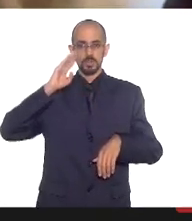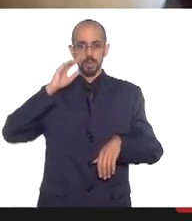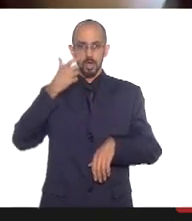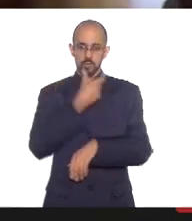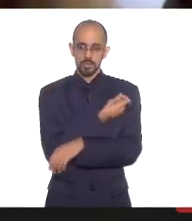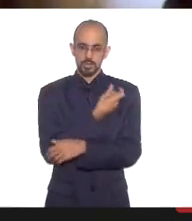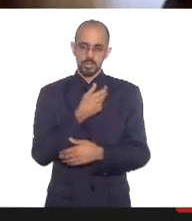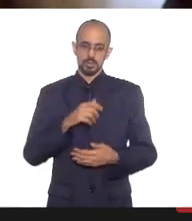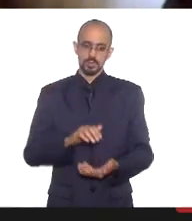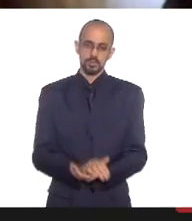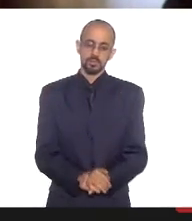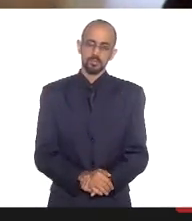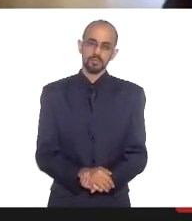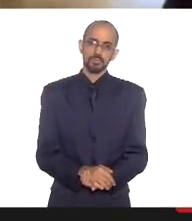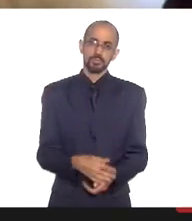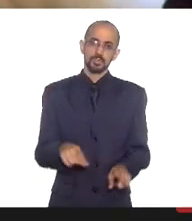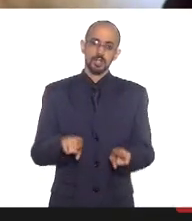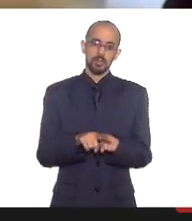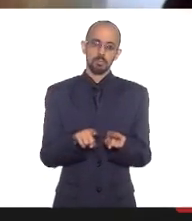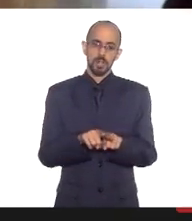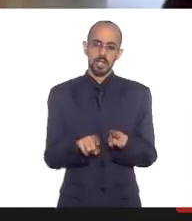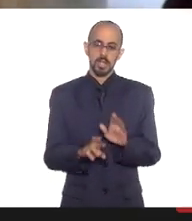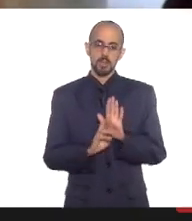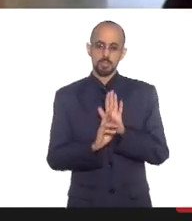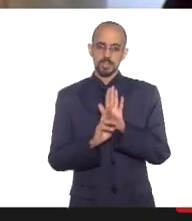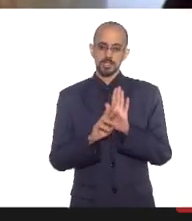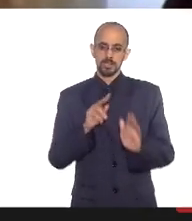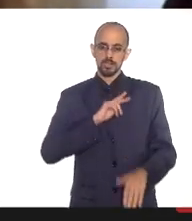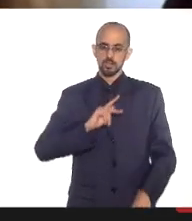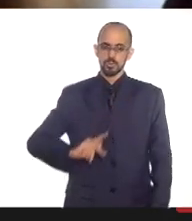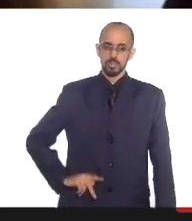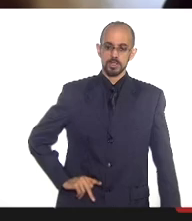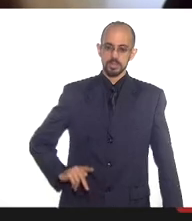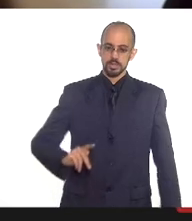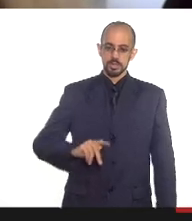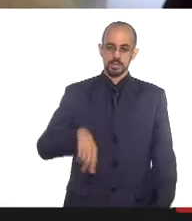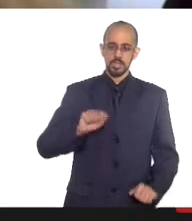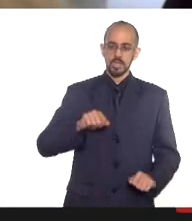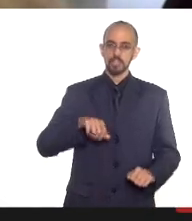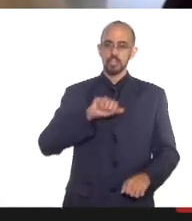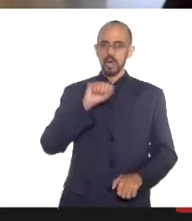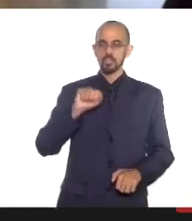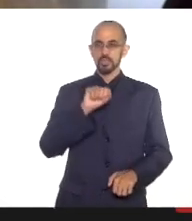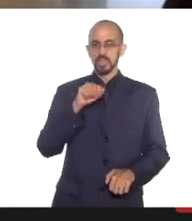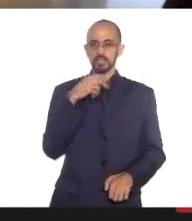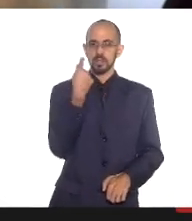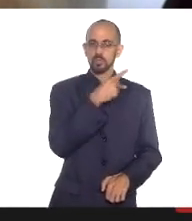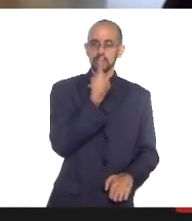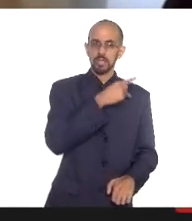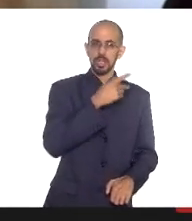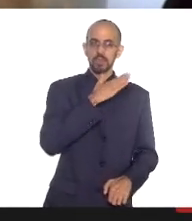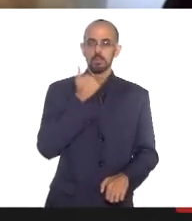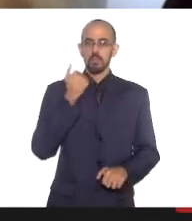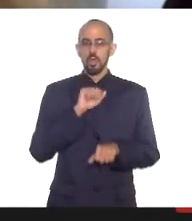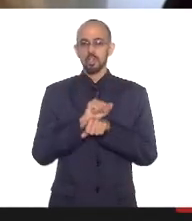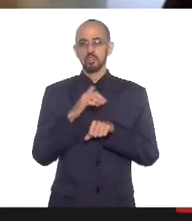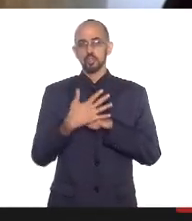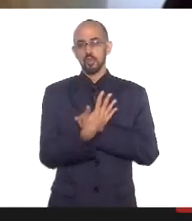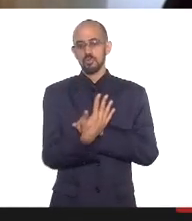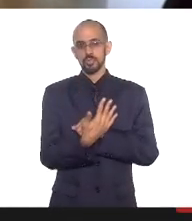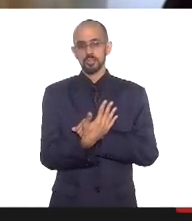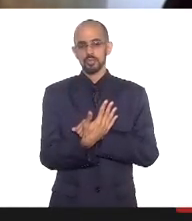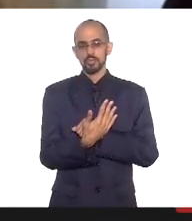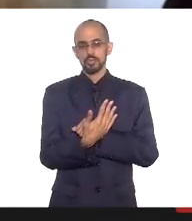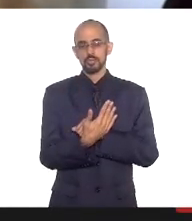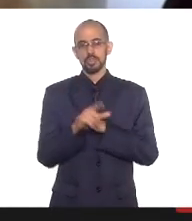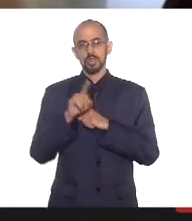também o representa o presidente da associação dele que morreu de polvilhe uma morte que cor de um